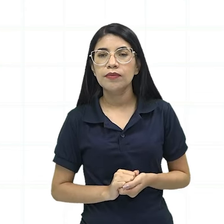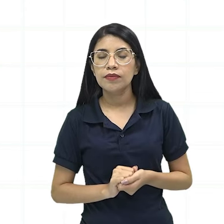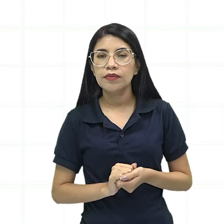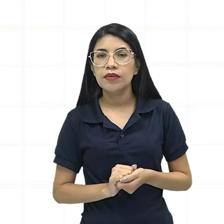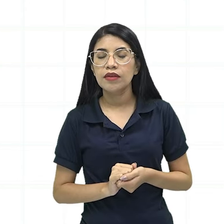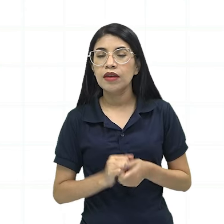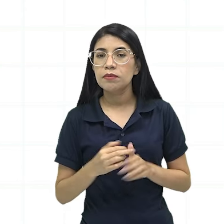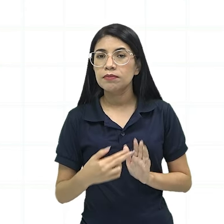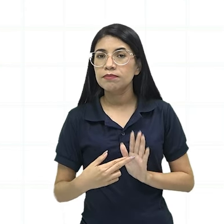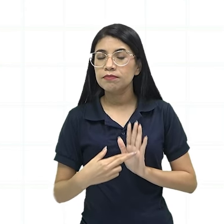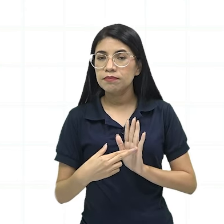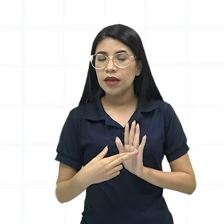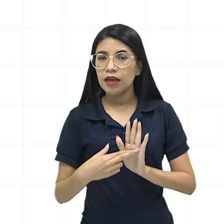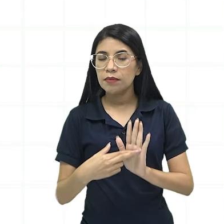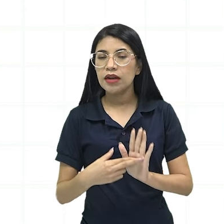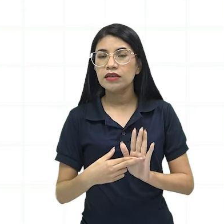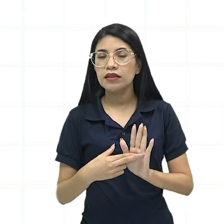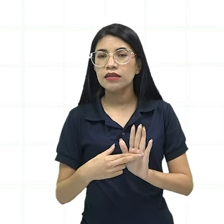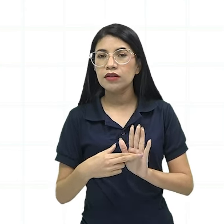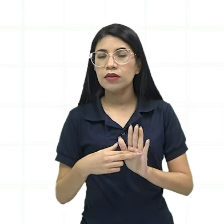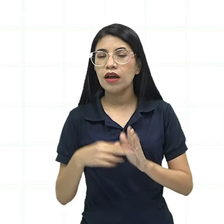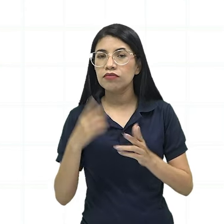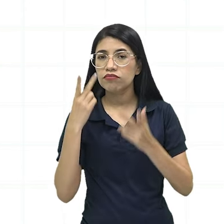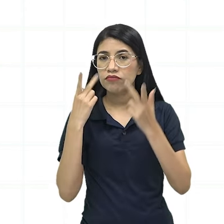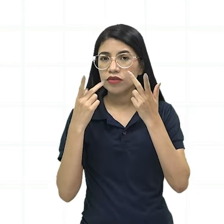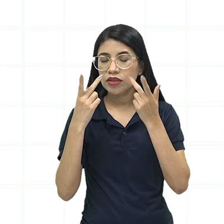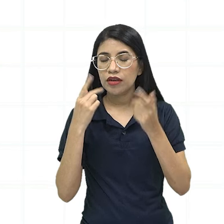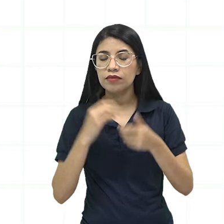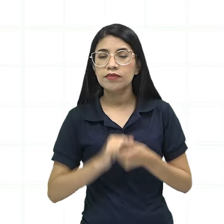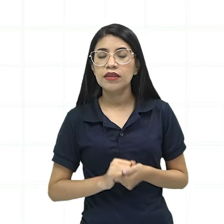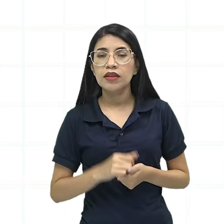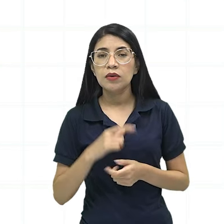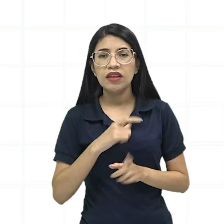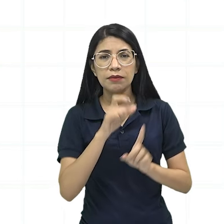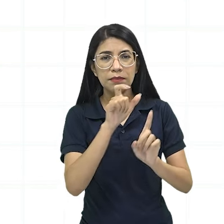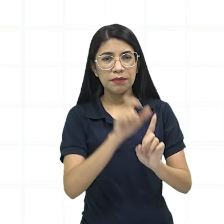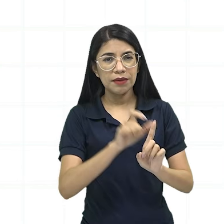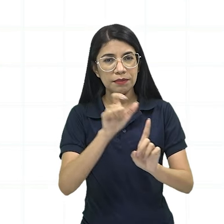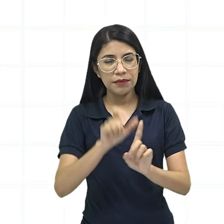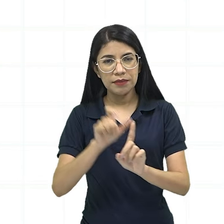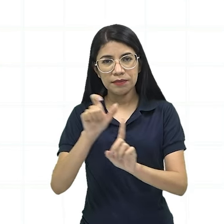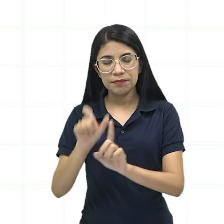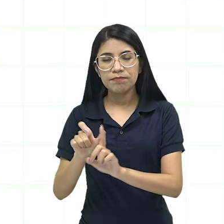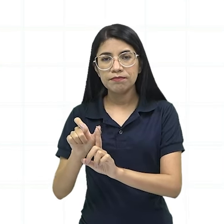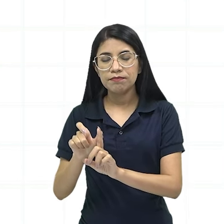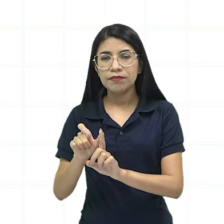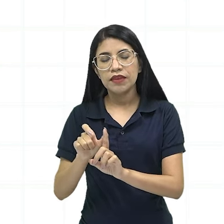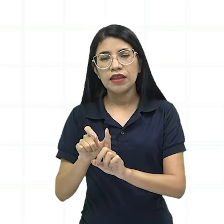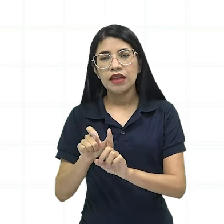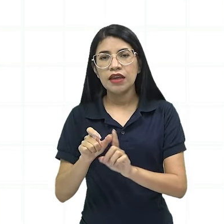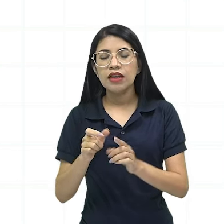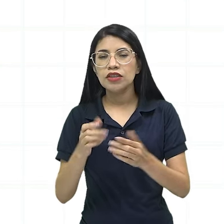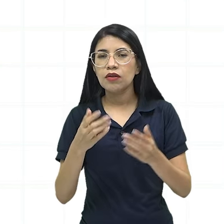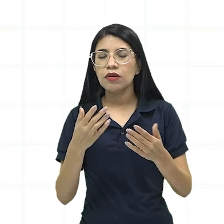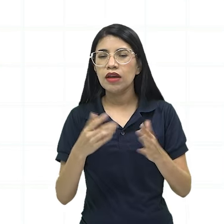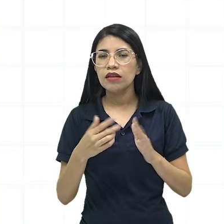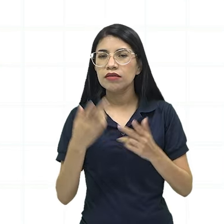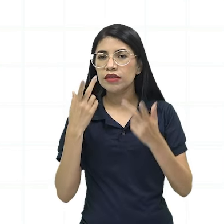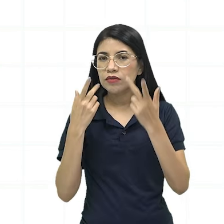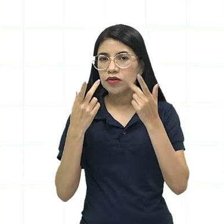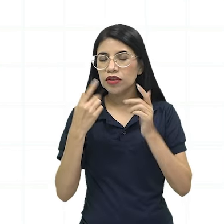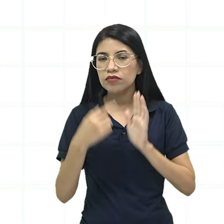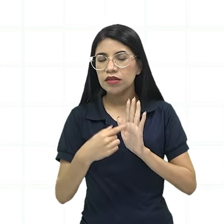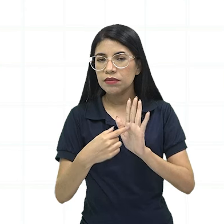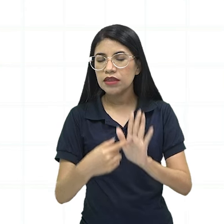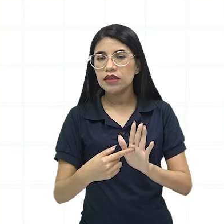a representação cênica. Então, você tem personagens, né, ali em cena. Então, o